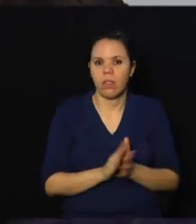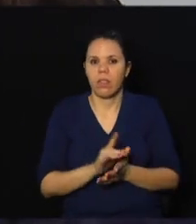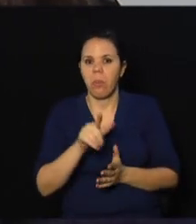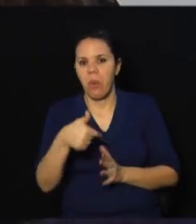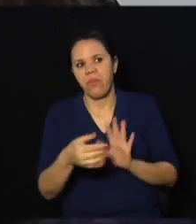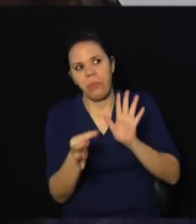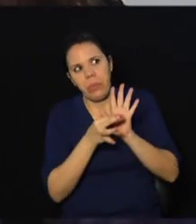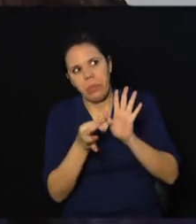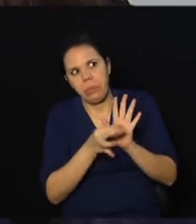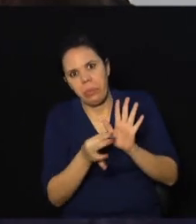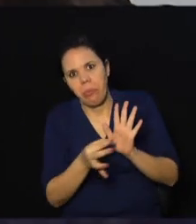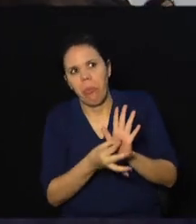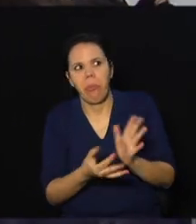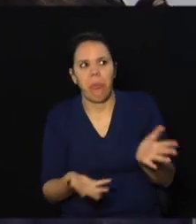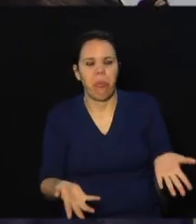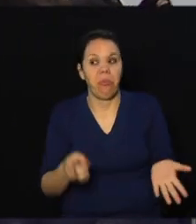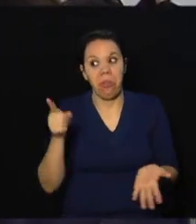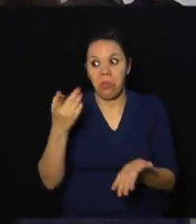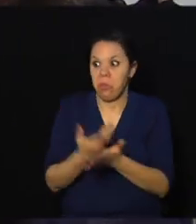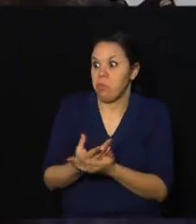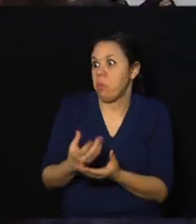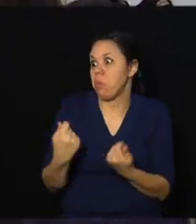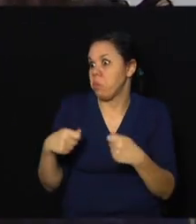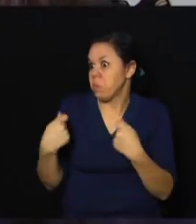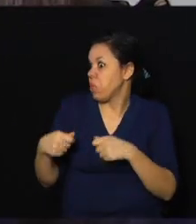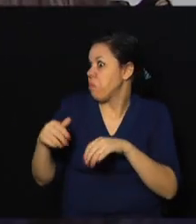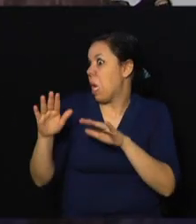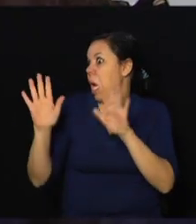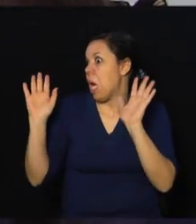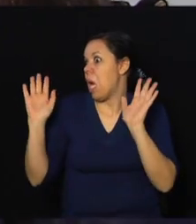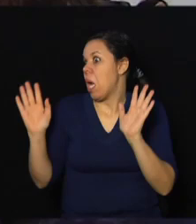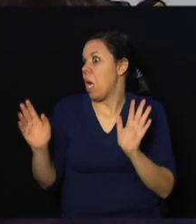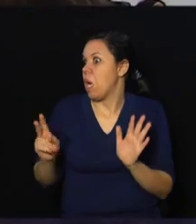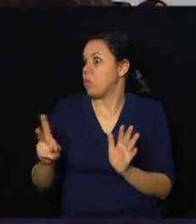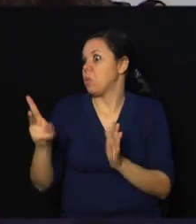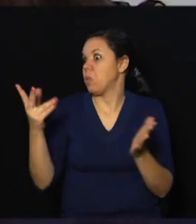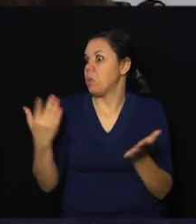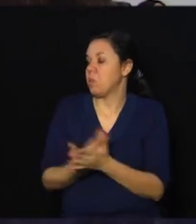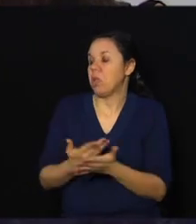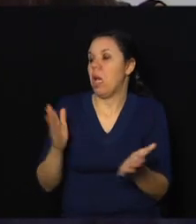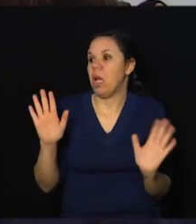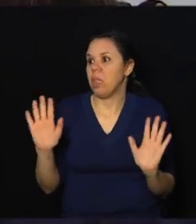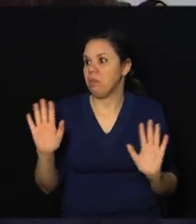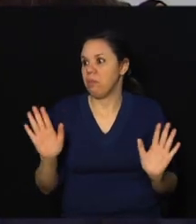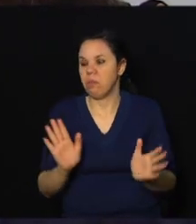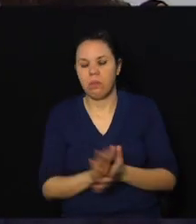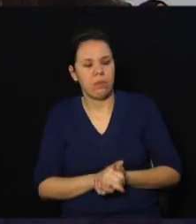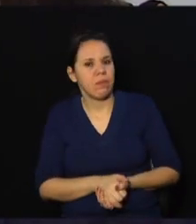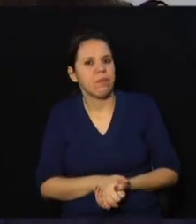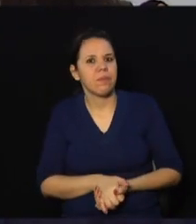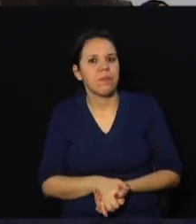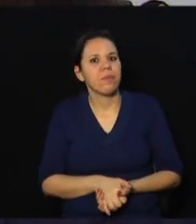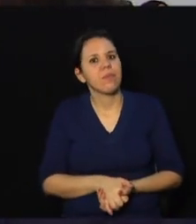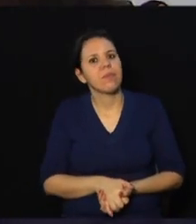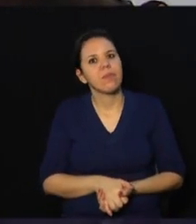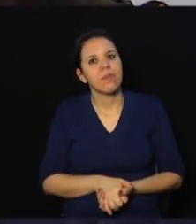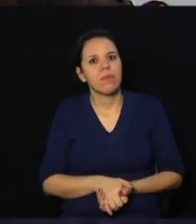dar palpites, né? Então você estuda muito, ou você precisa estudar mais, né? E